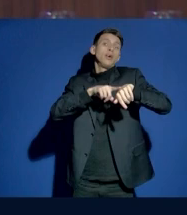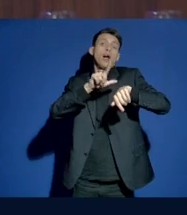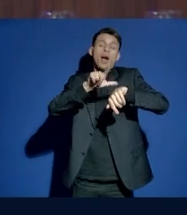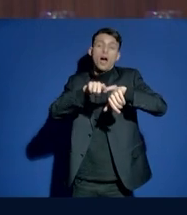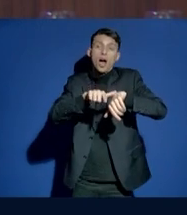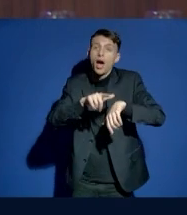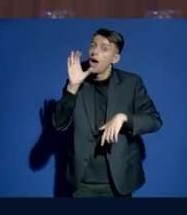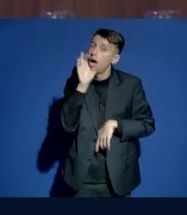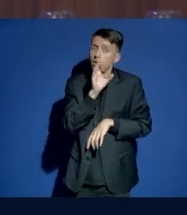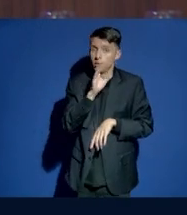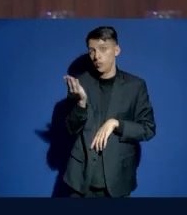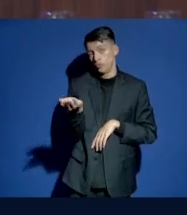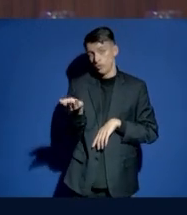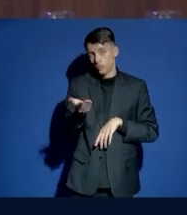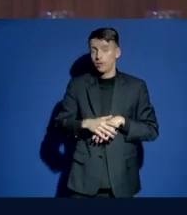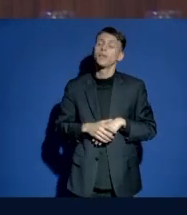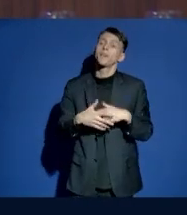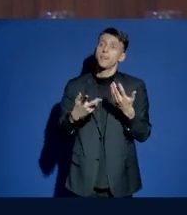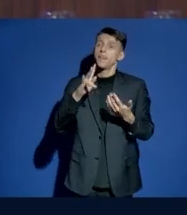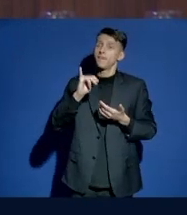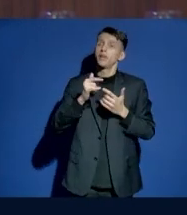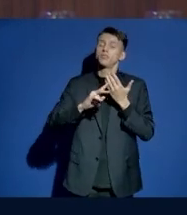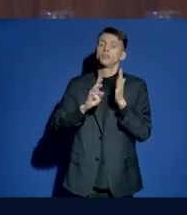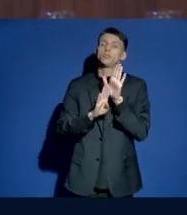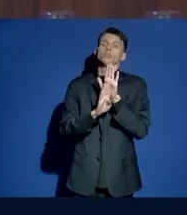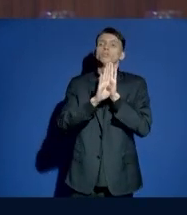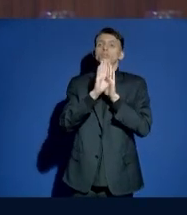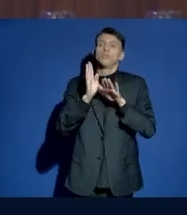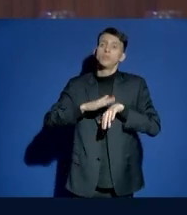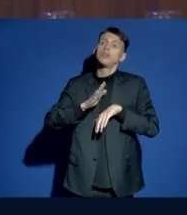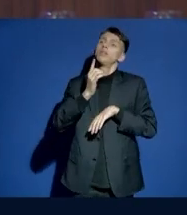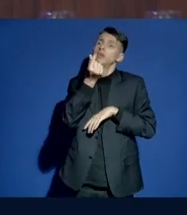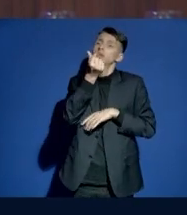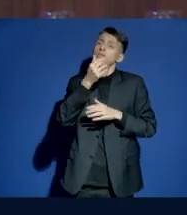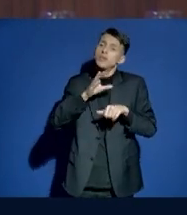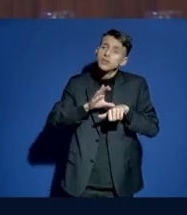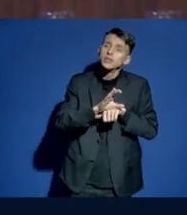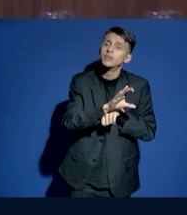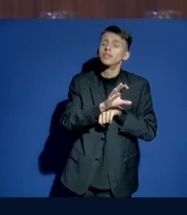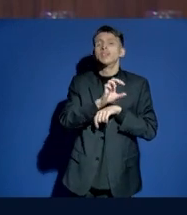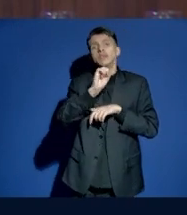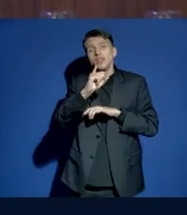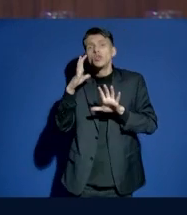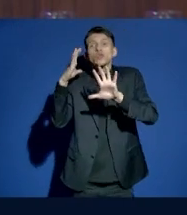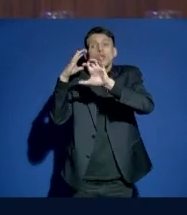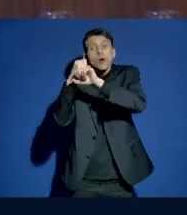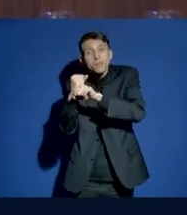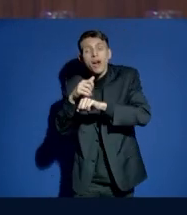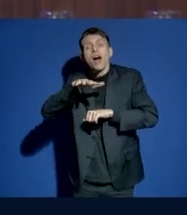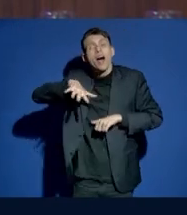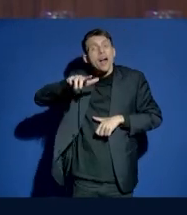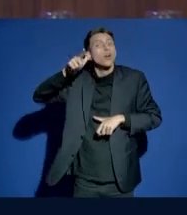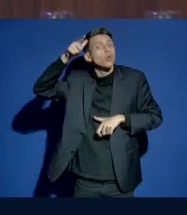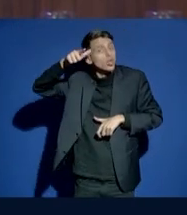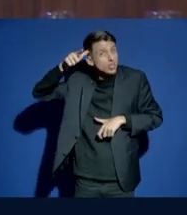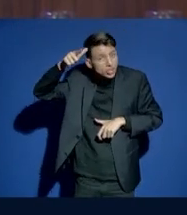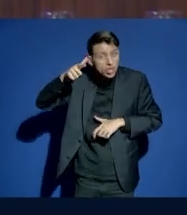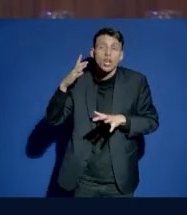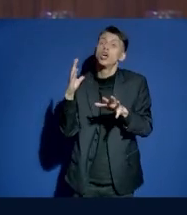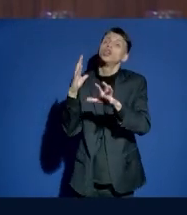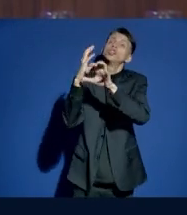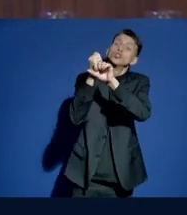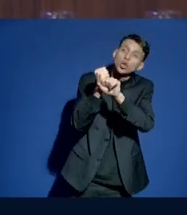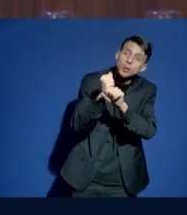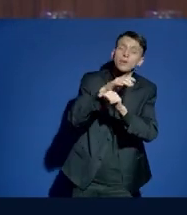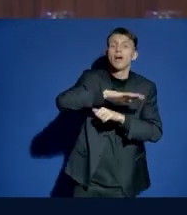e a repercussão Econômica que estará mas são vitoses investimentos se eu somar o que a gente vai fazer na área de logística como que a gente